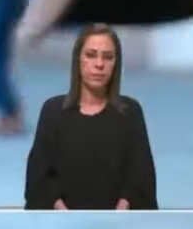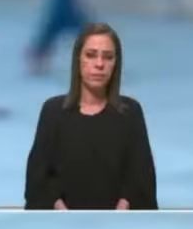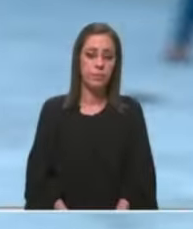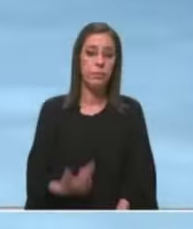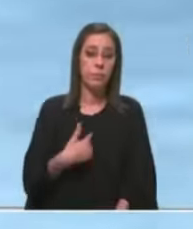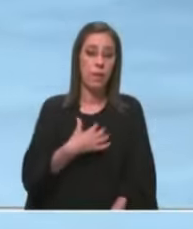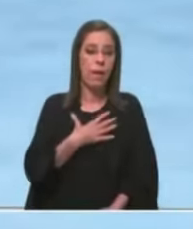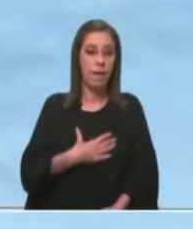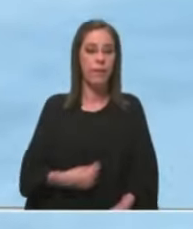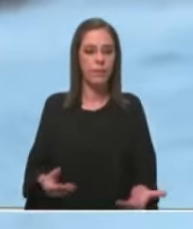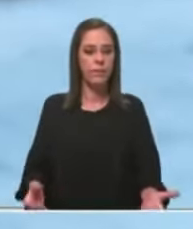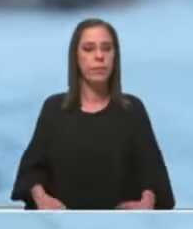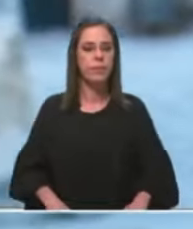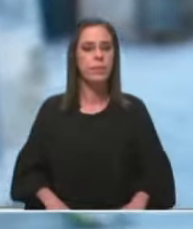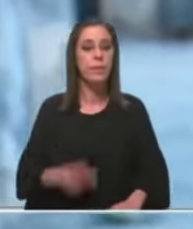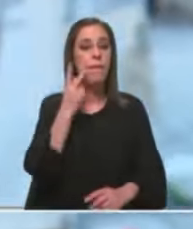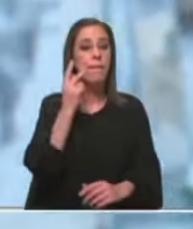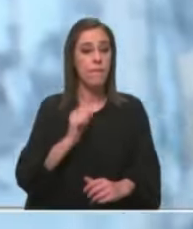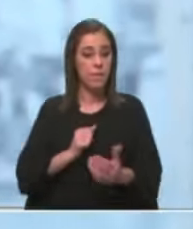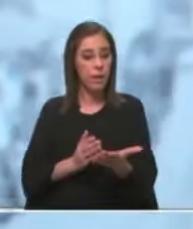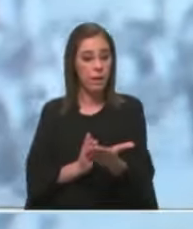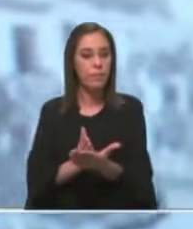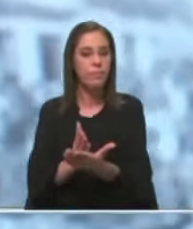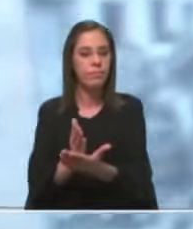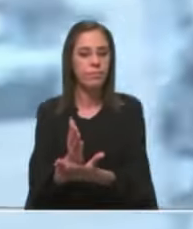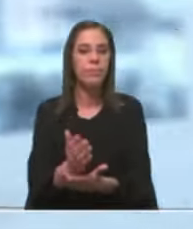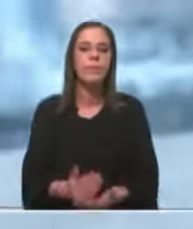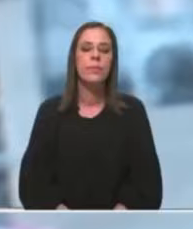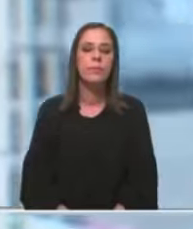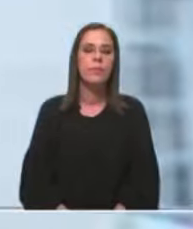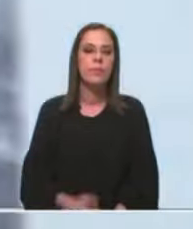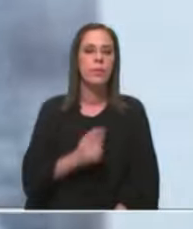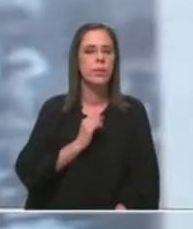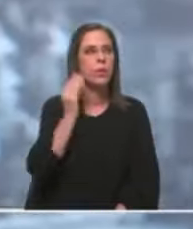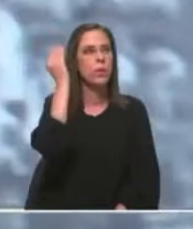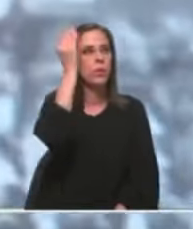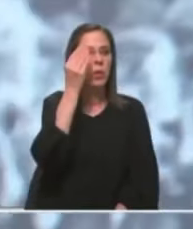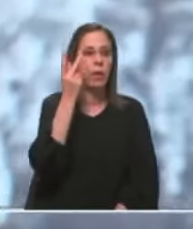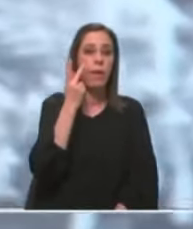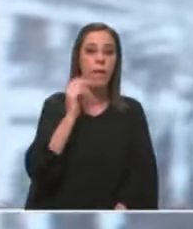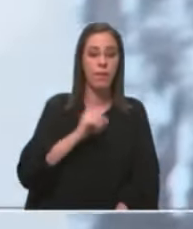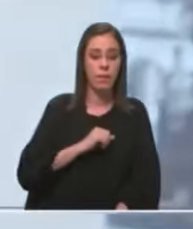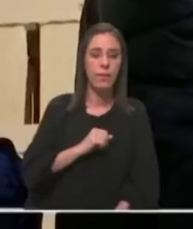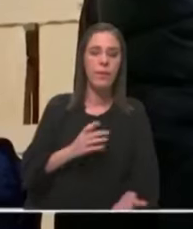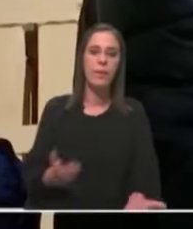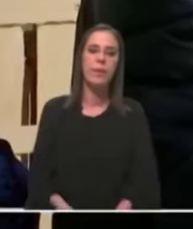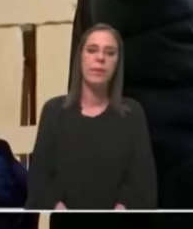Gostava de refazer a minha vida. Tenho saudades da minha vida.